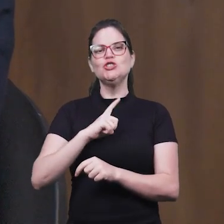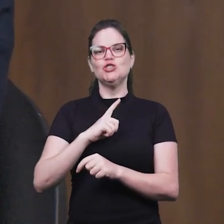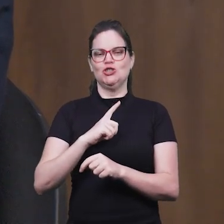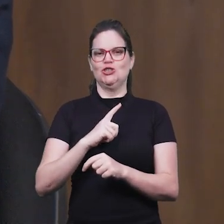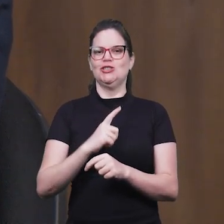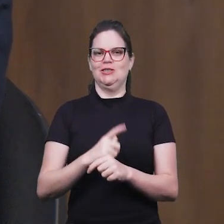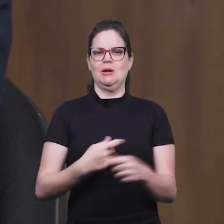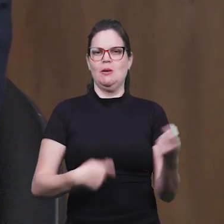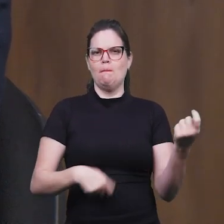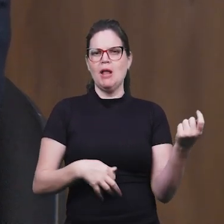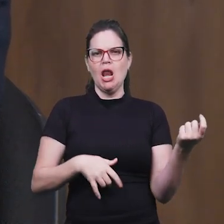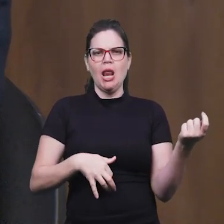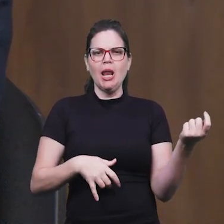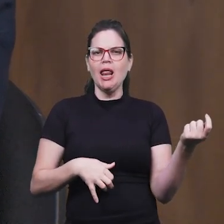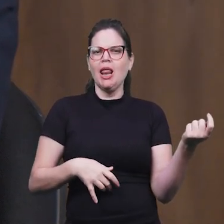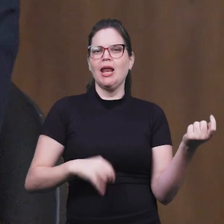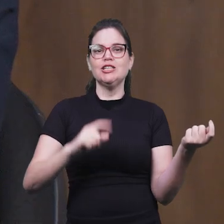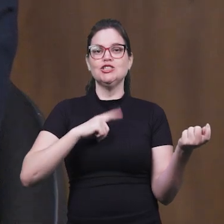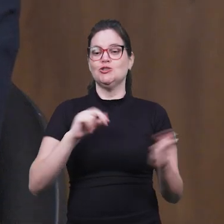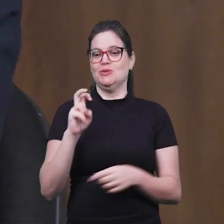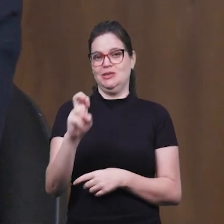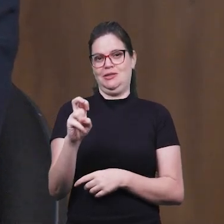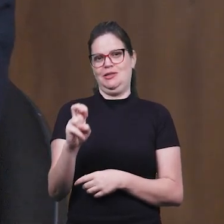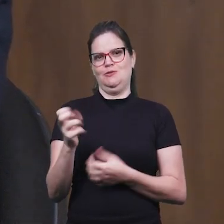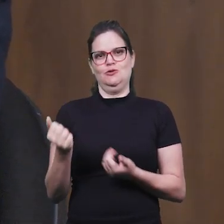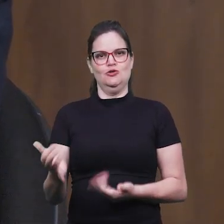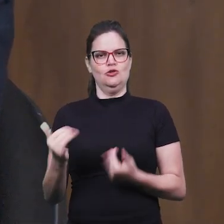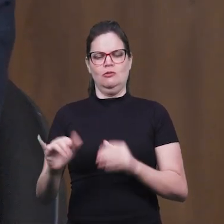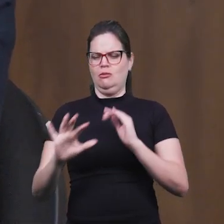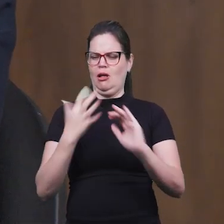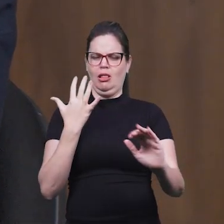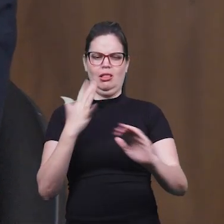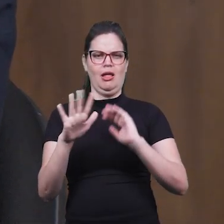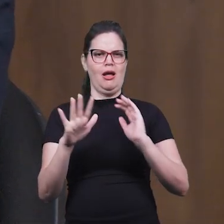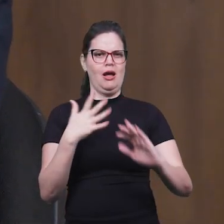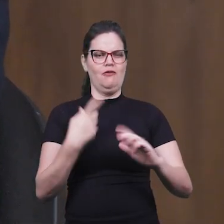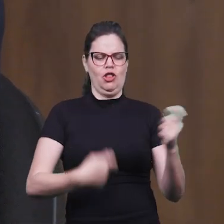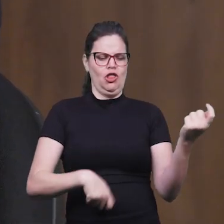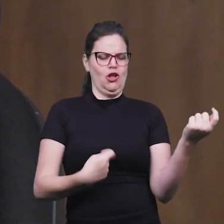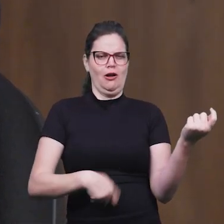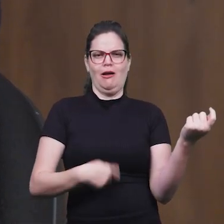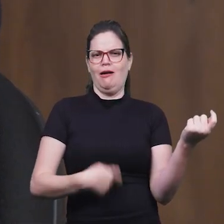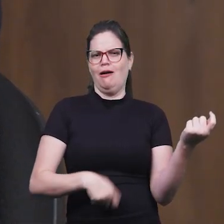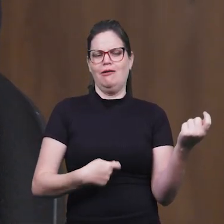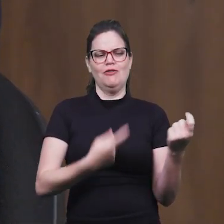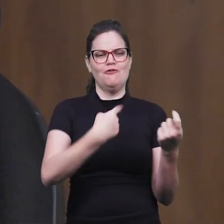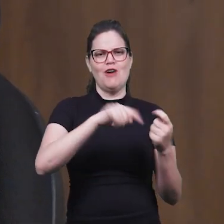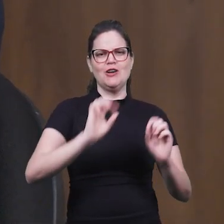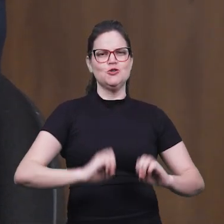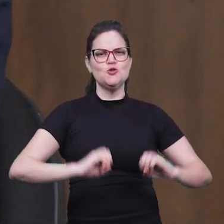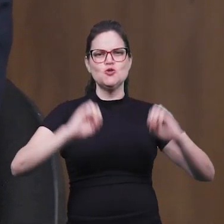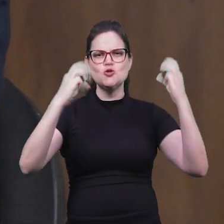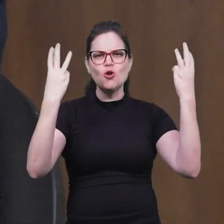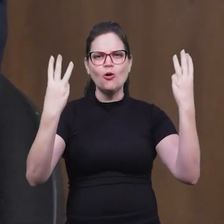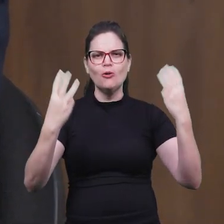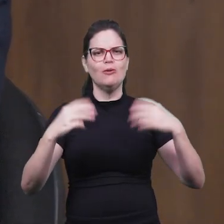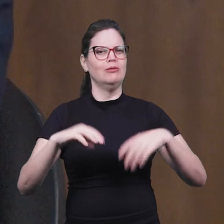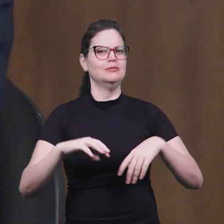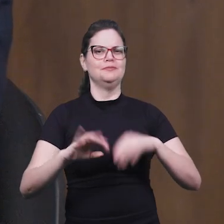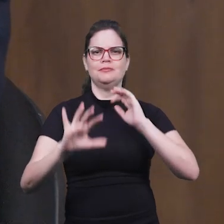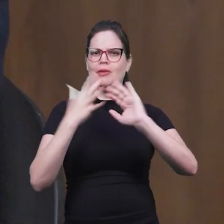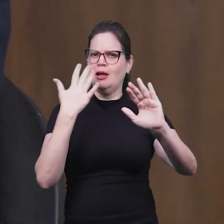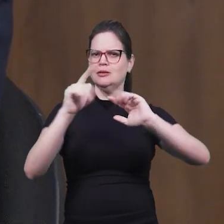nós éramos em 5 jovens, cantava em clubes e cantamos na televisão